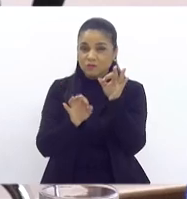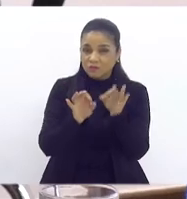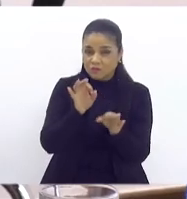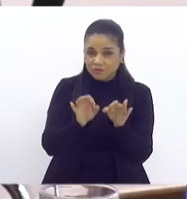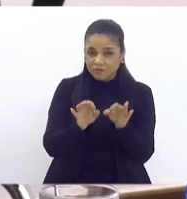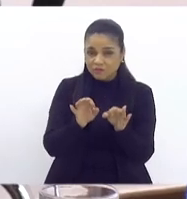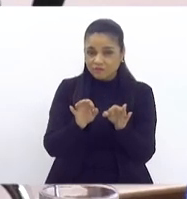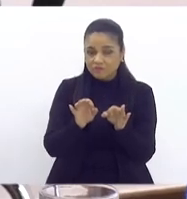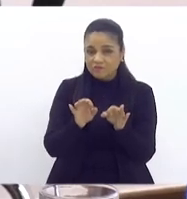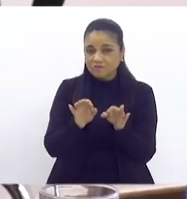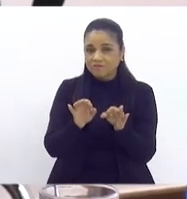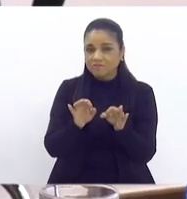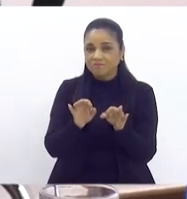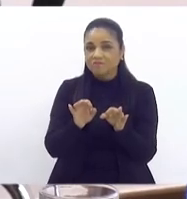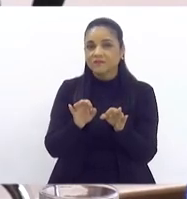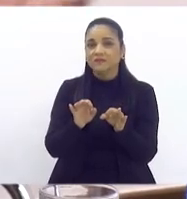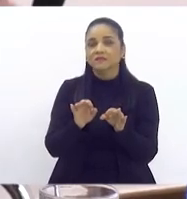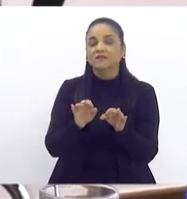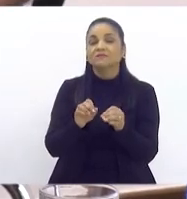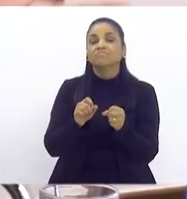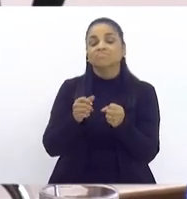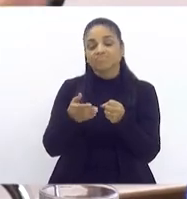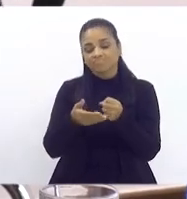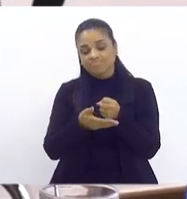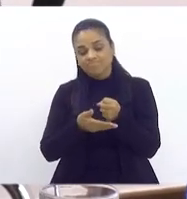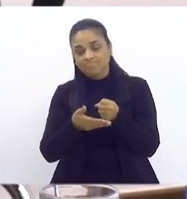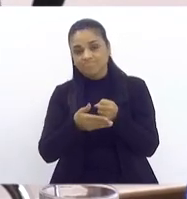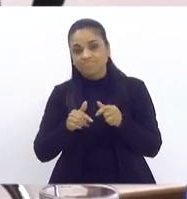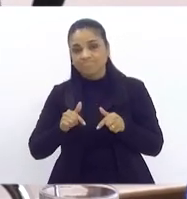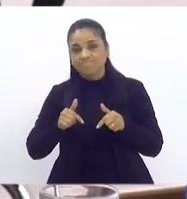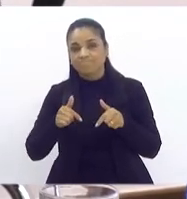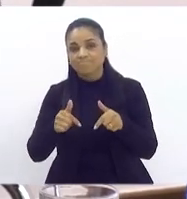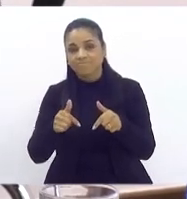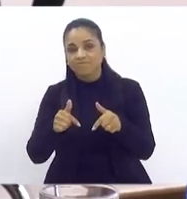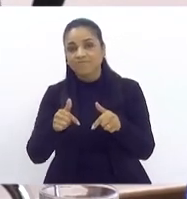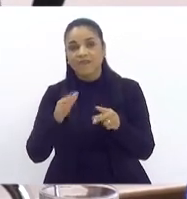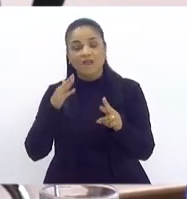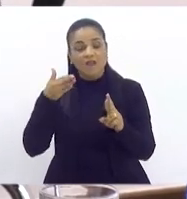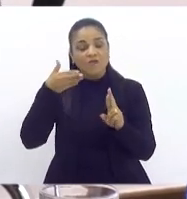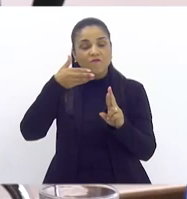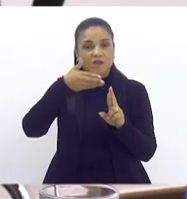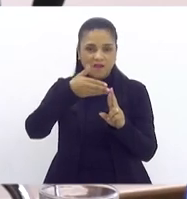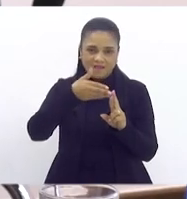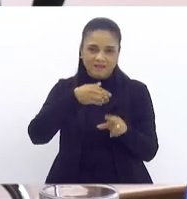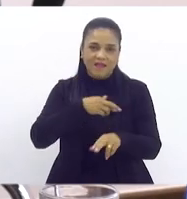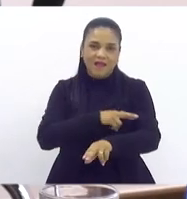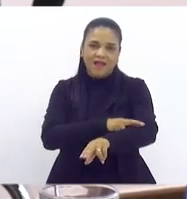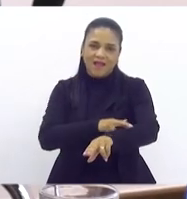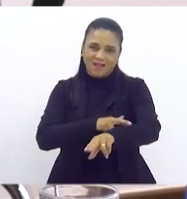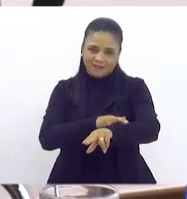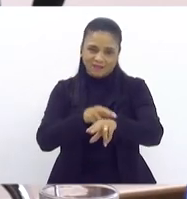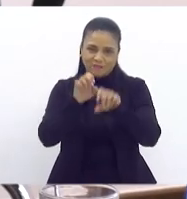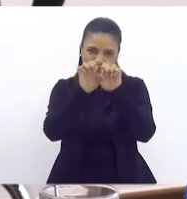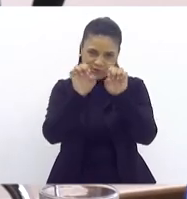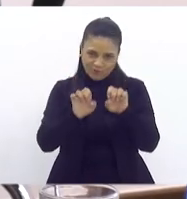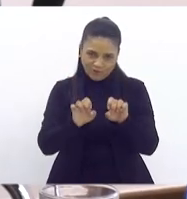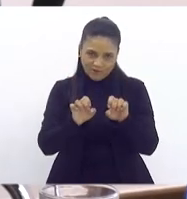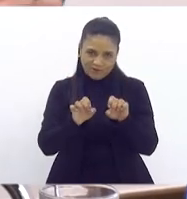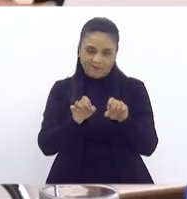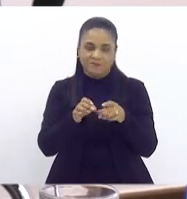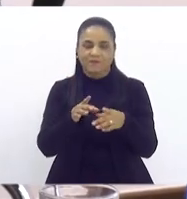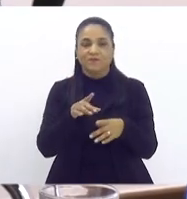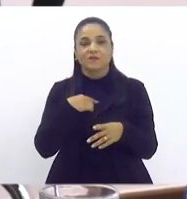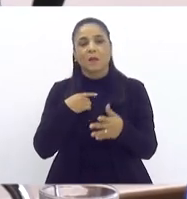como um todo são fundados naquilo que a gente chama que você fez a referência do racismo estrutural eh